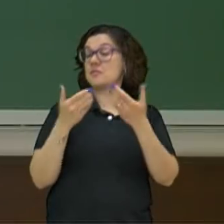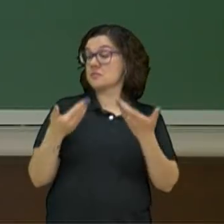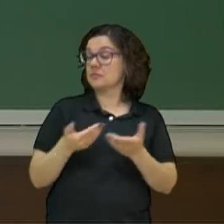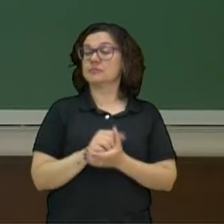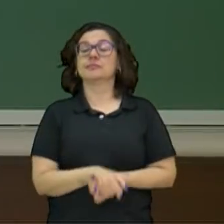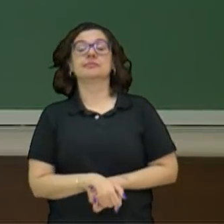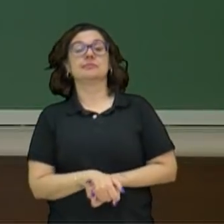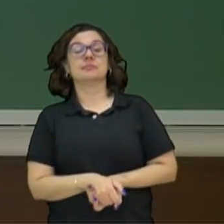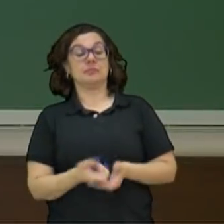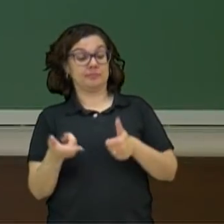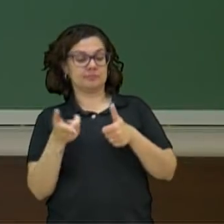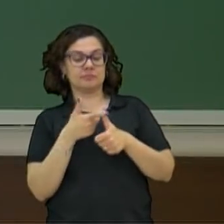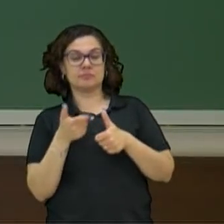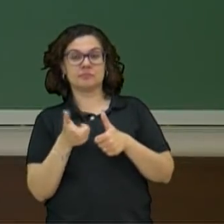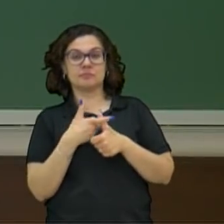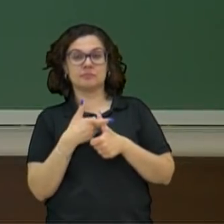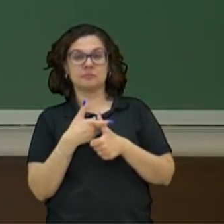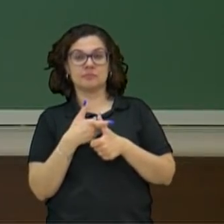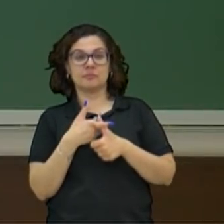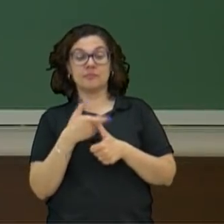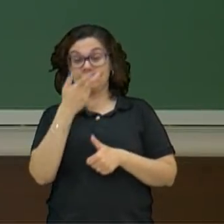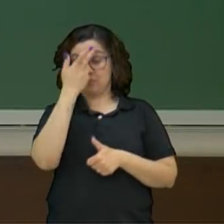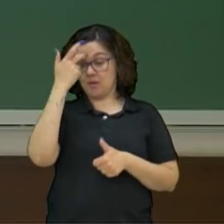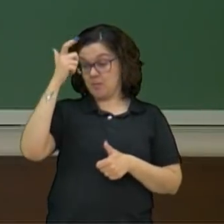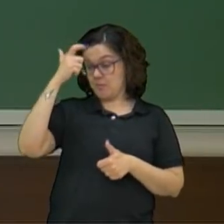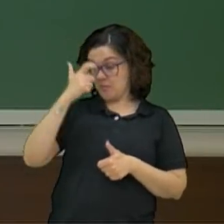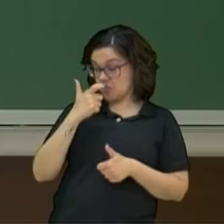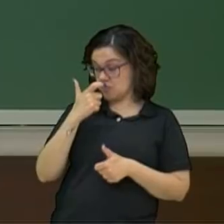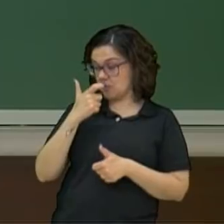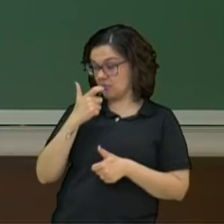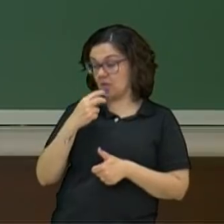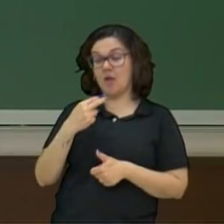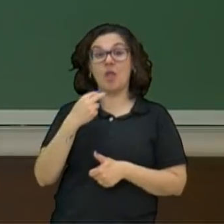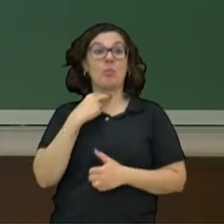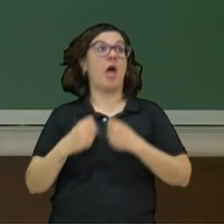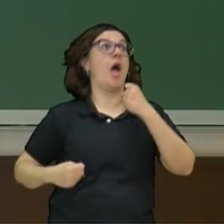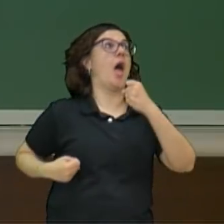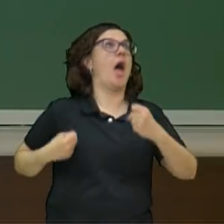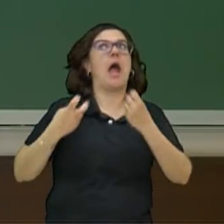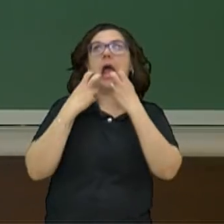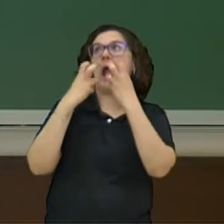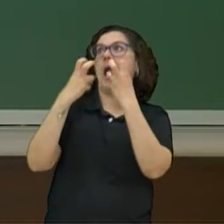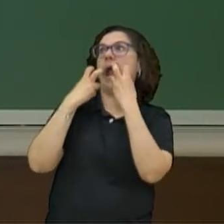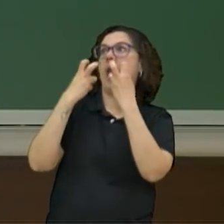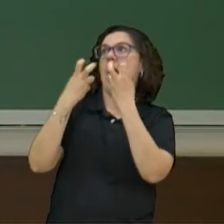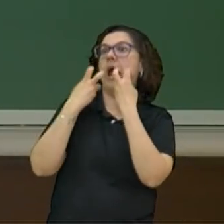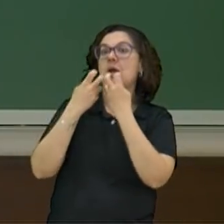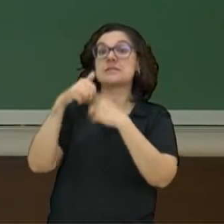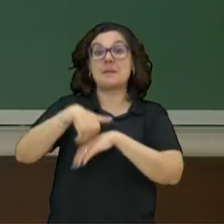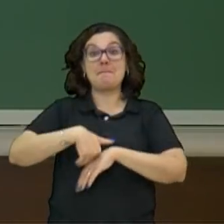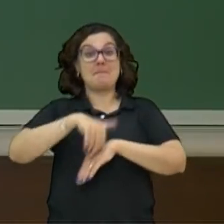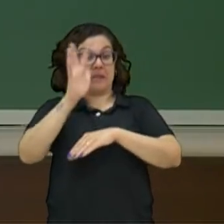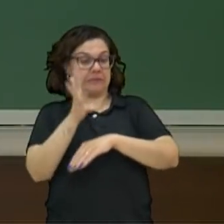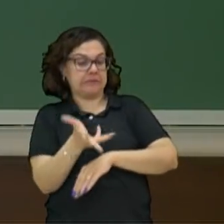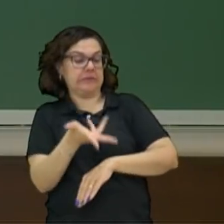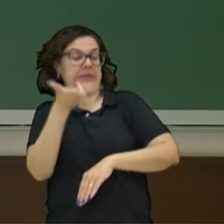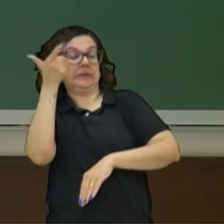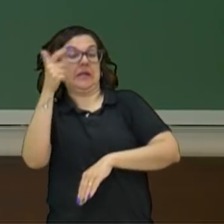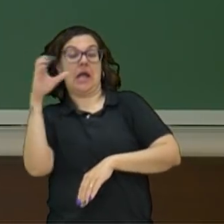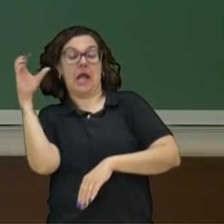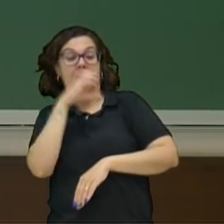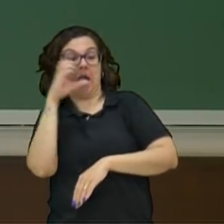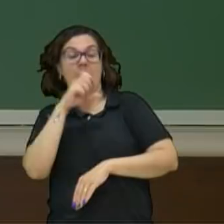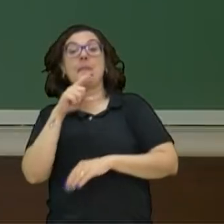fazer? Primeira coisa, a pessoa que foi picada, ela não pode sair correndo, gritando. Quanto mais acelerada ela